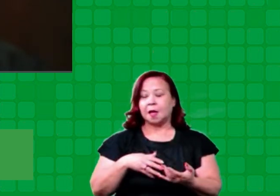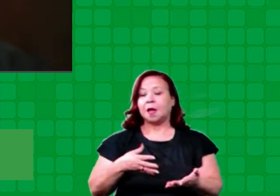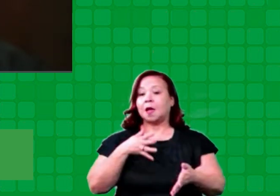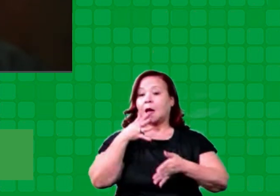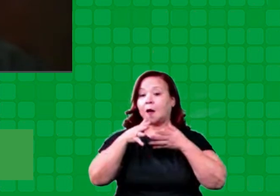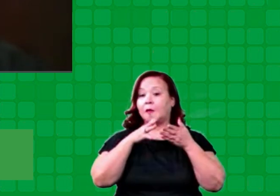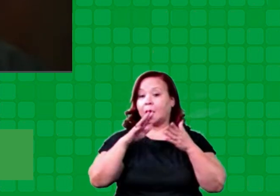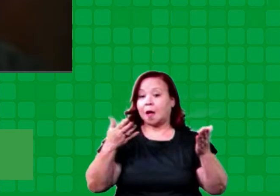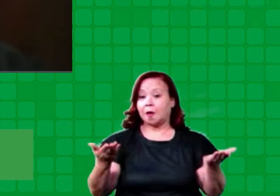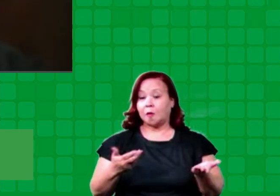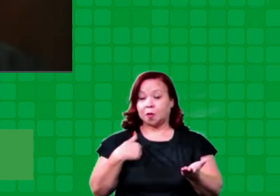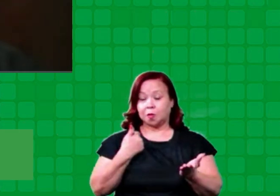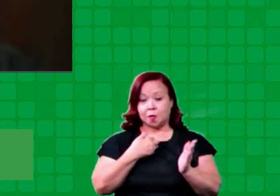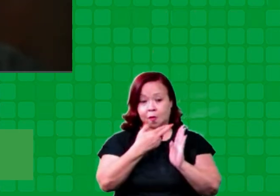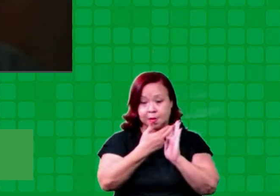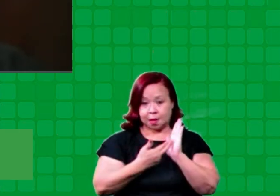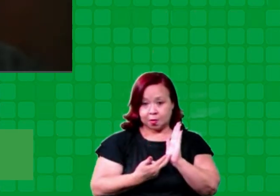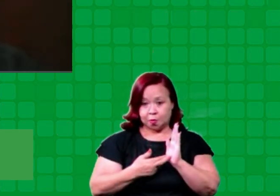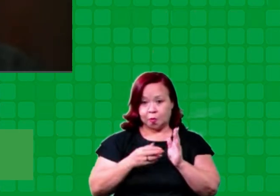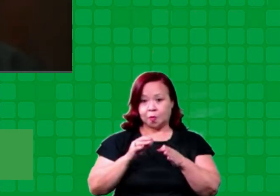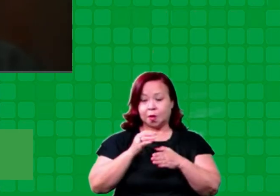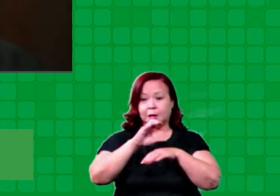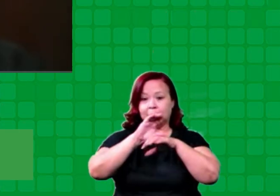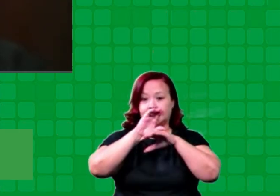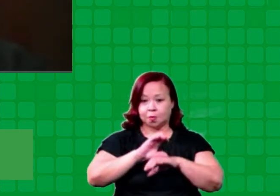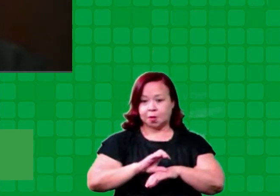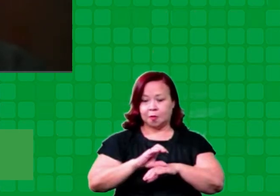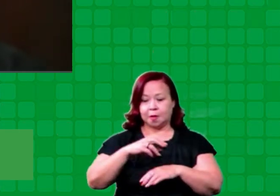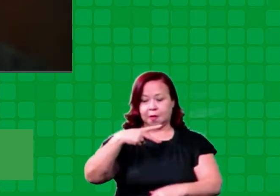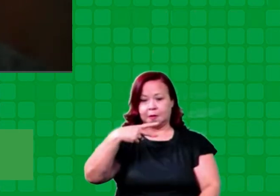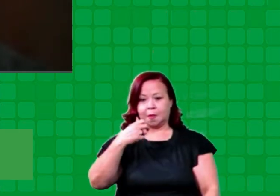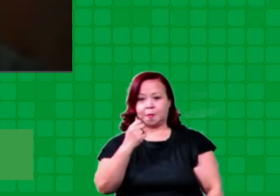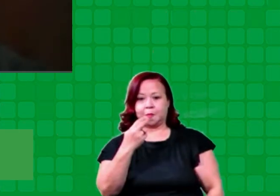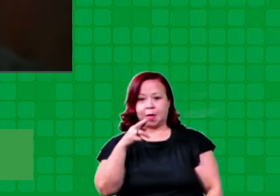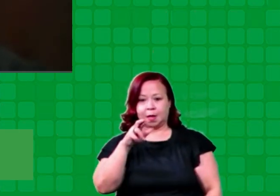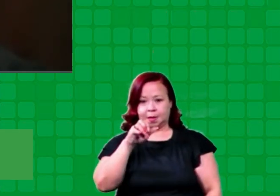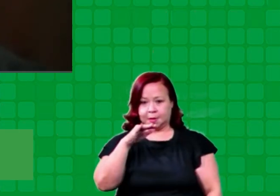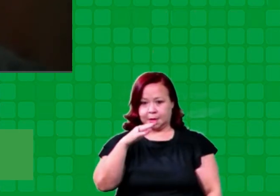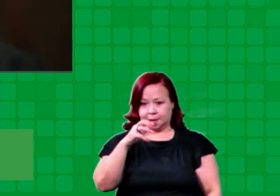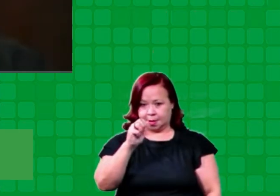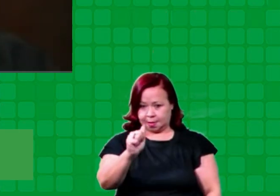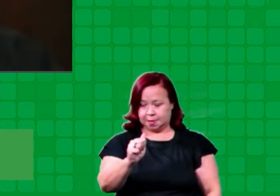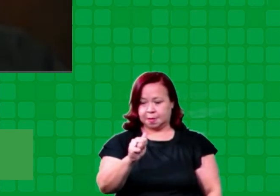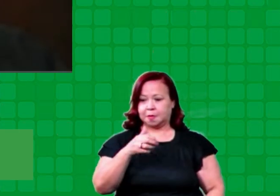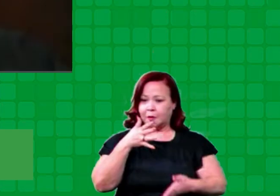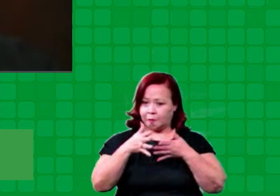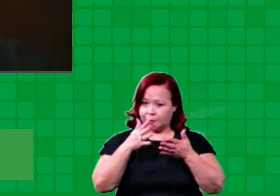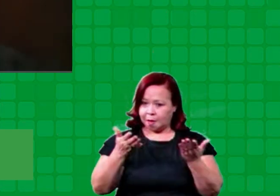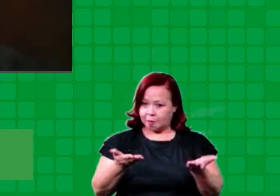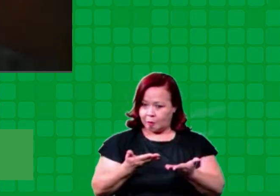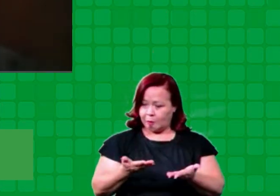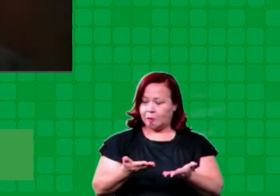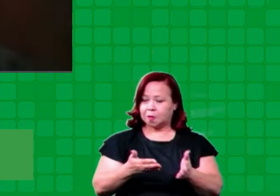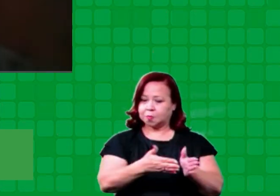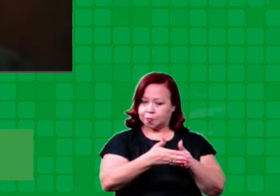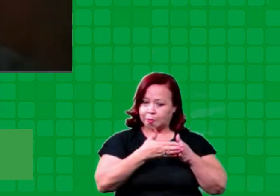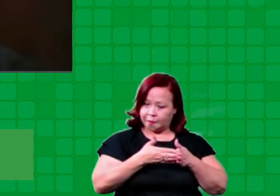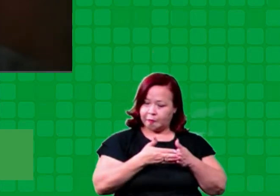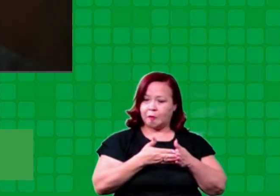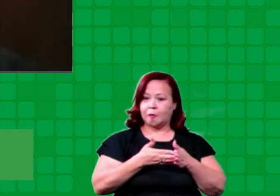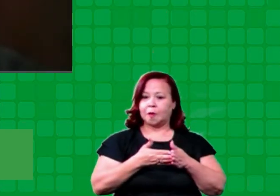nossa relatora e conselheira, Patrícia Morim. A palavra está contigo, Patrícia. Por favor, realize antes